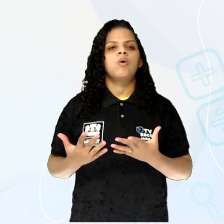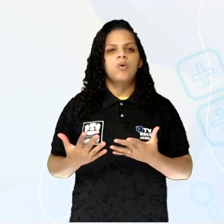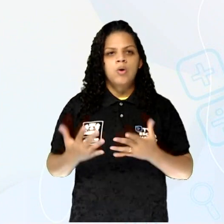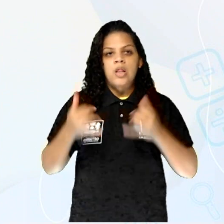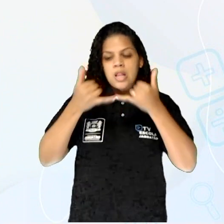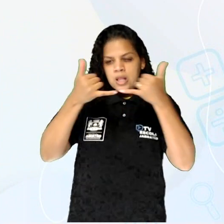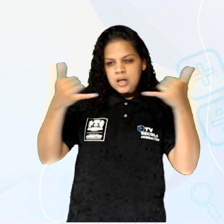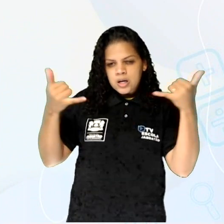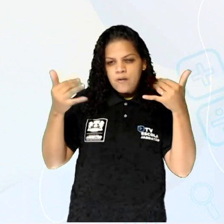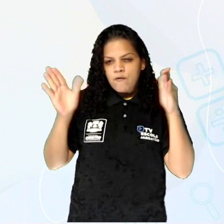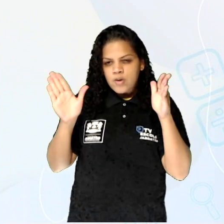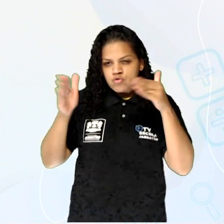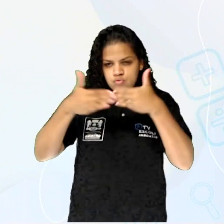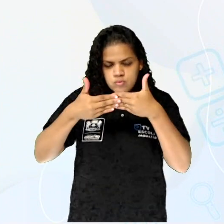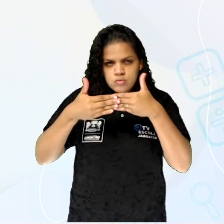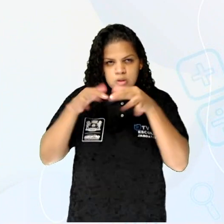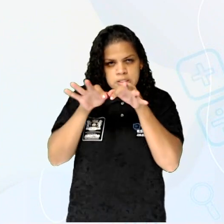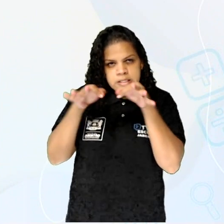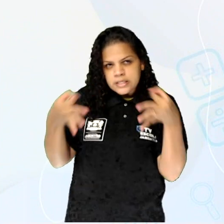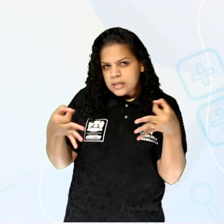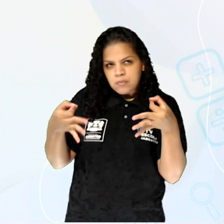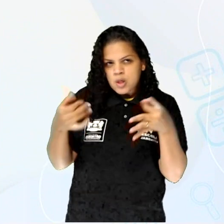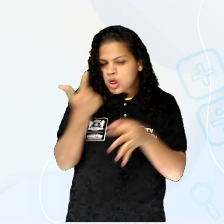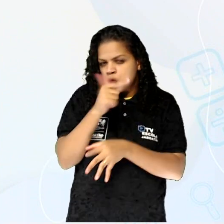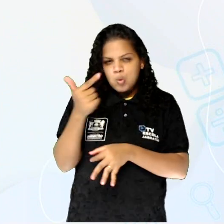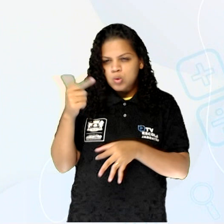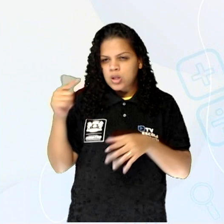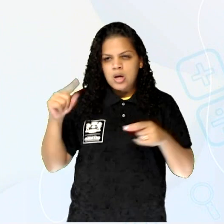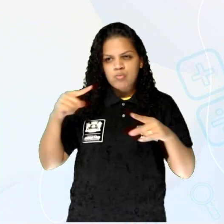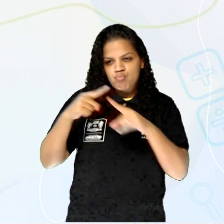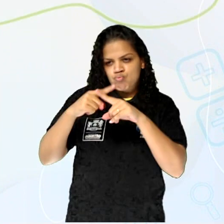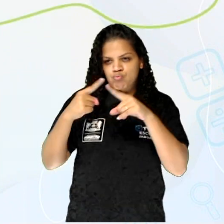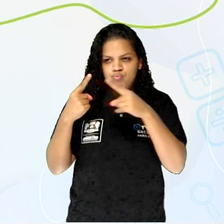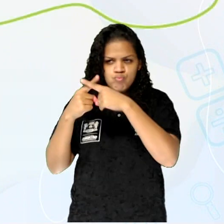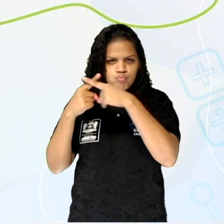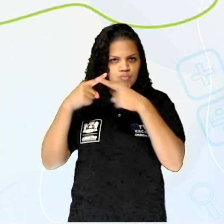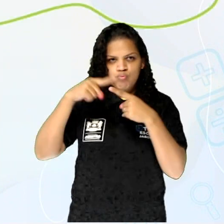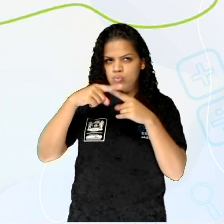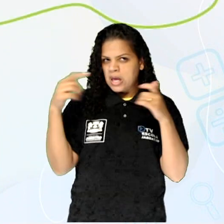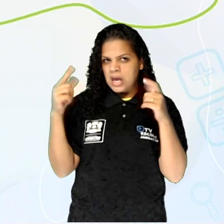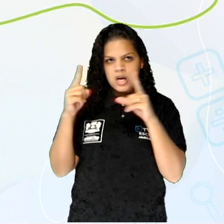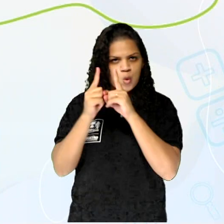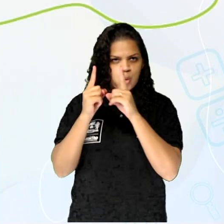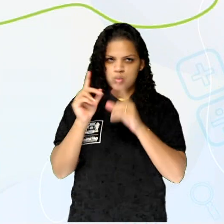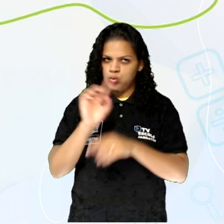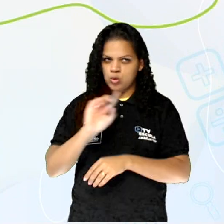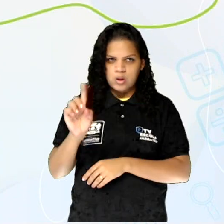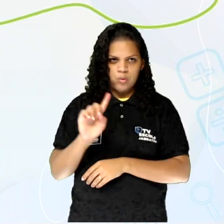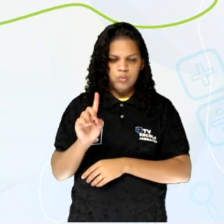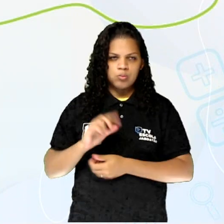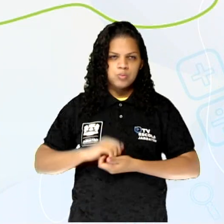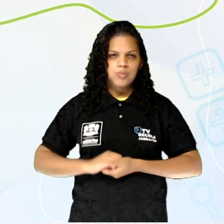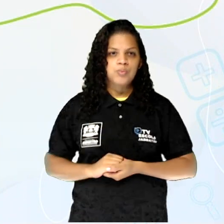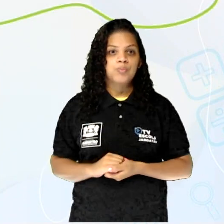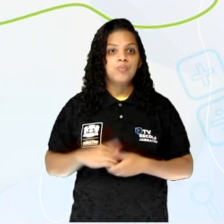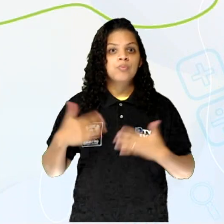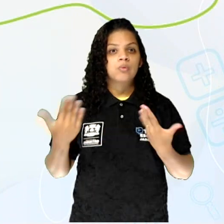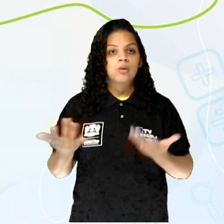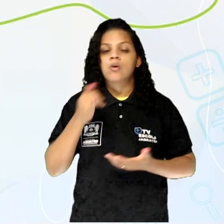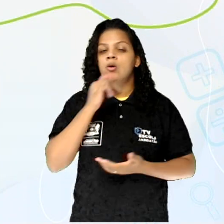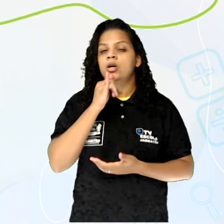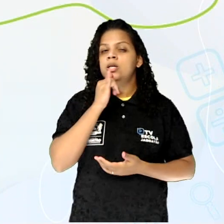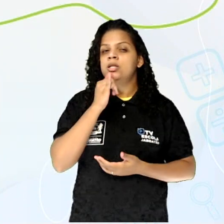são linhas fechadas que não tem cruzamento olha só E esses são exemplos